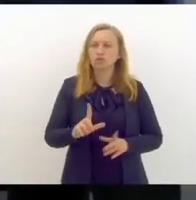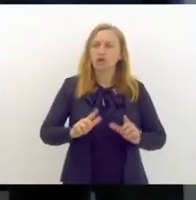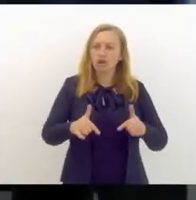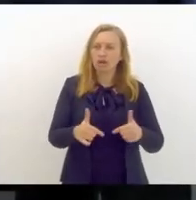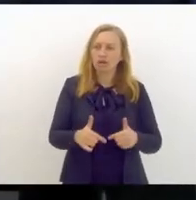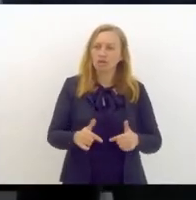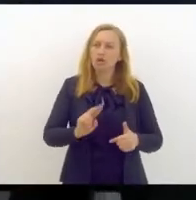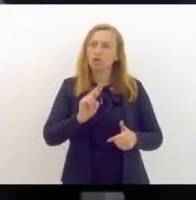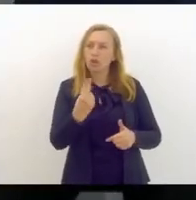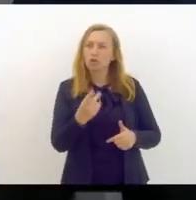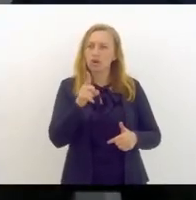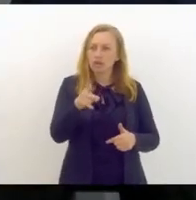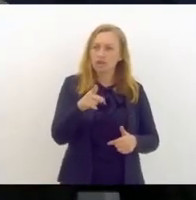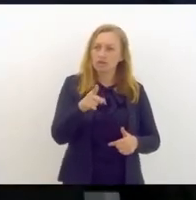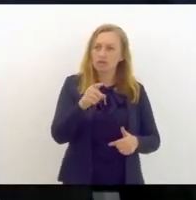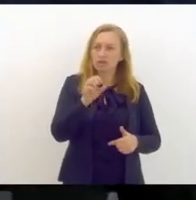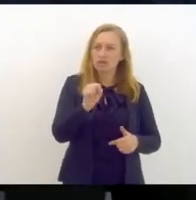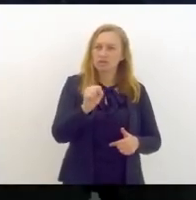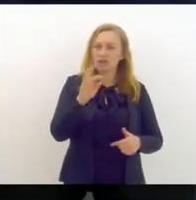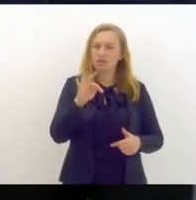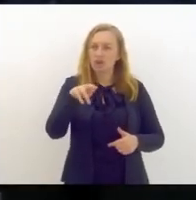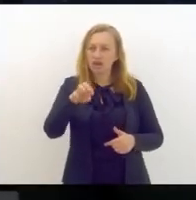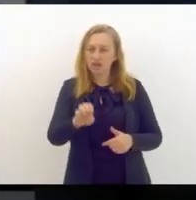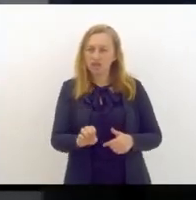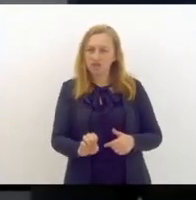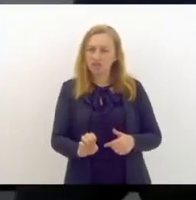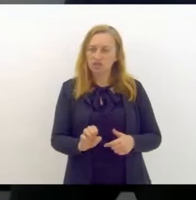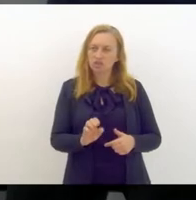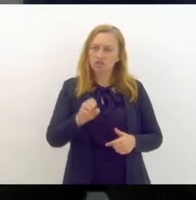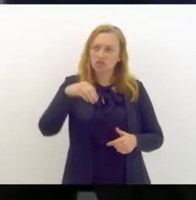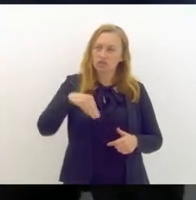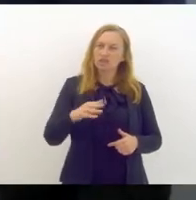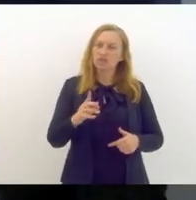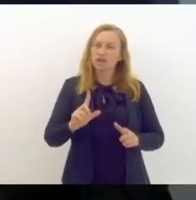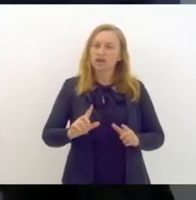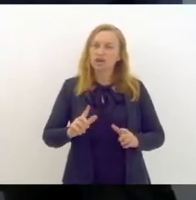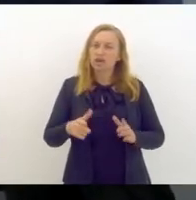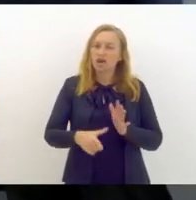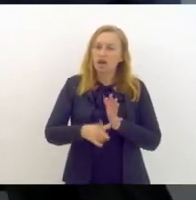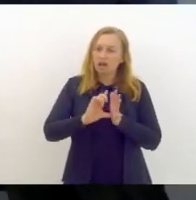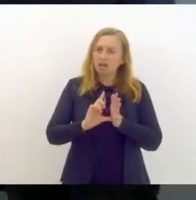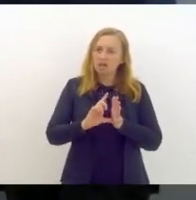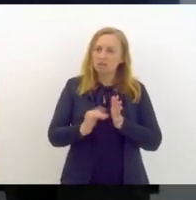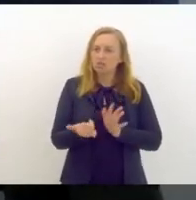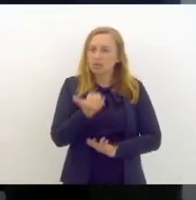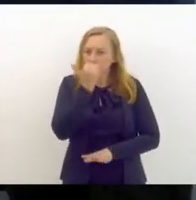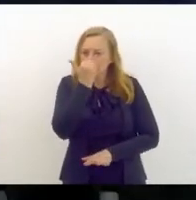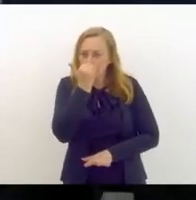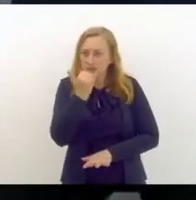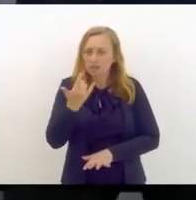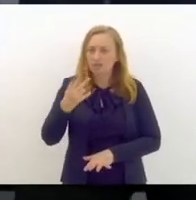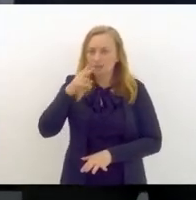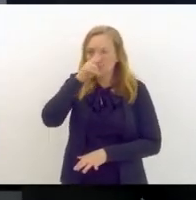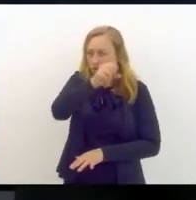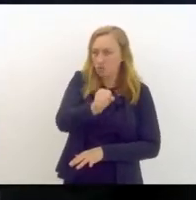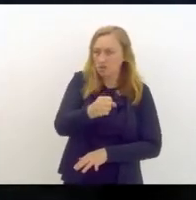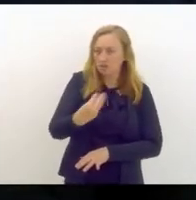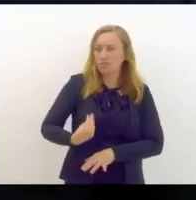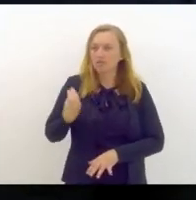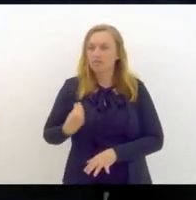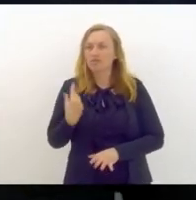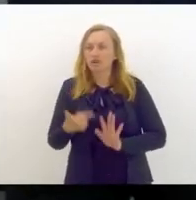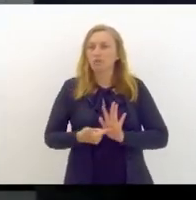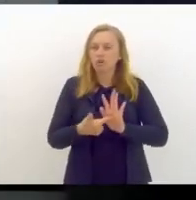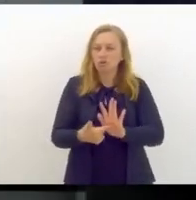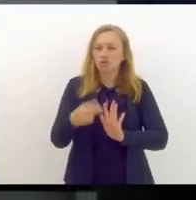bicho selvagem que está lá antes do acidente e teve toda a energia e potencial para sobreviver àquele acidente,